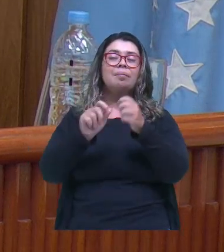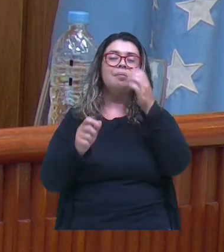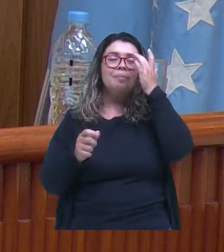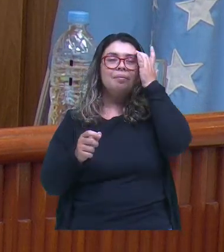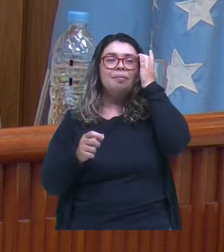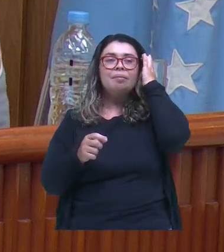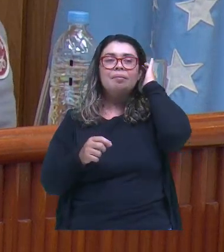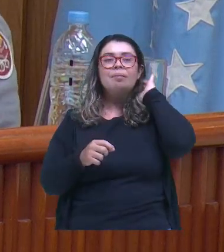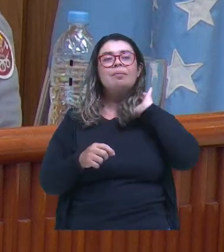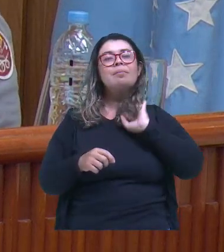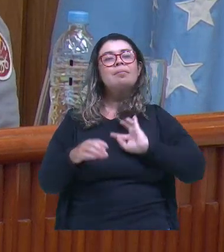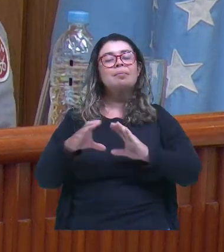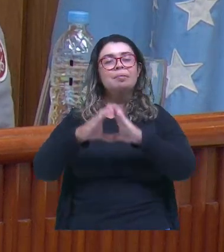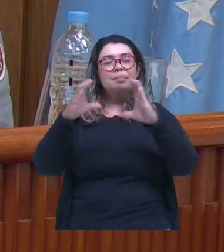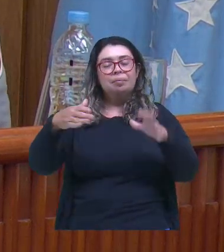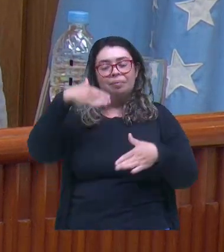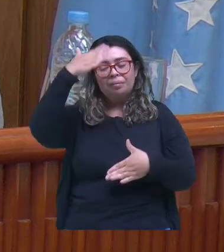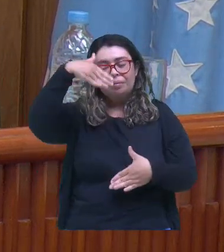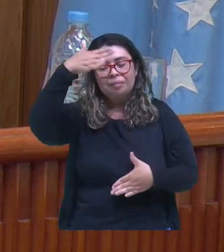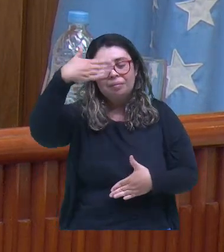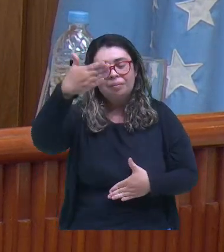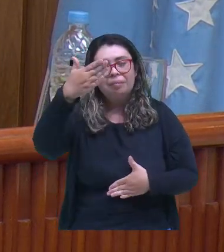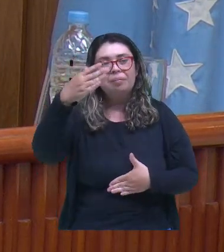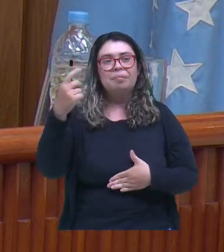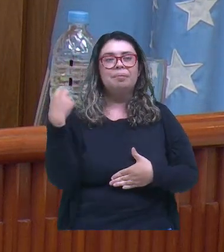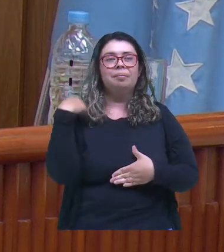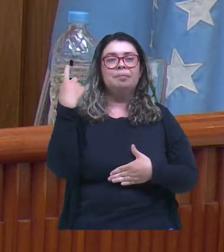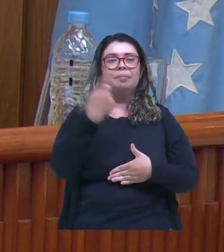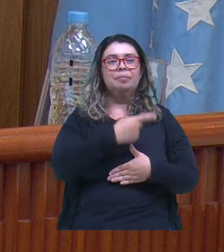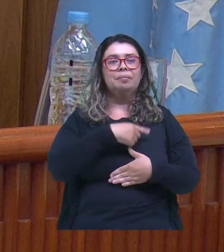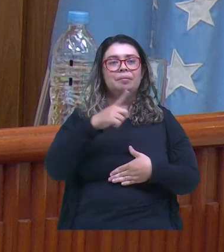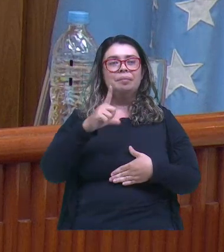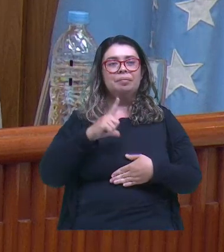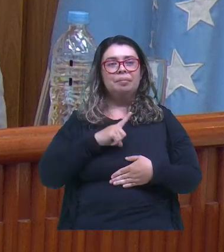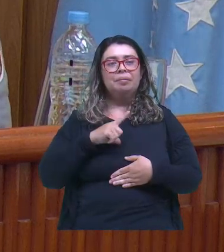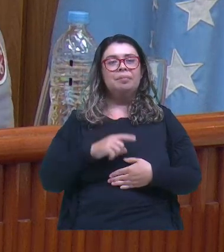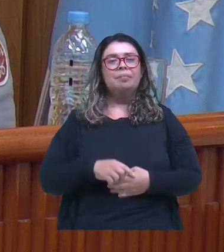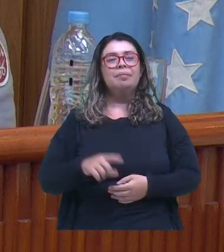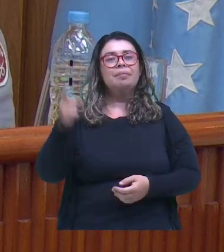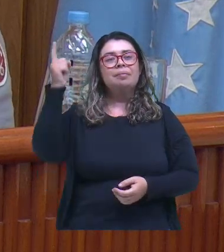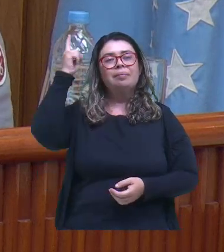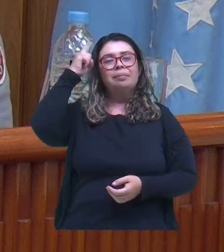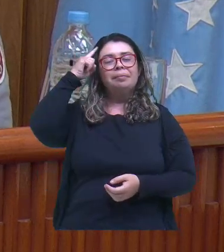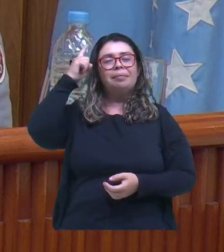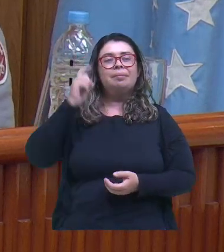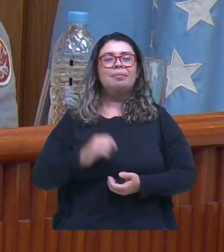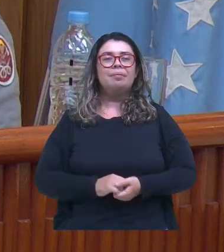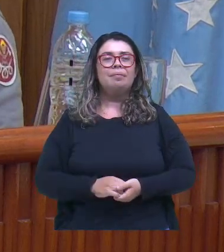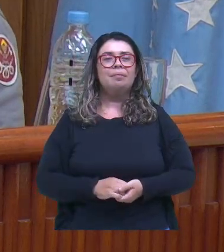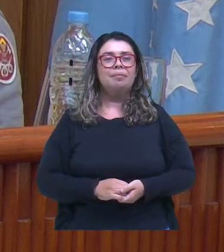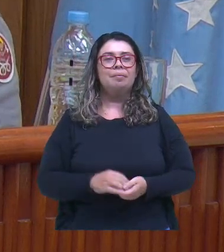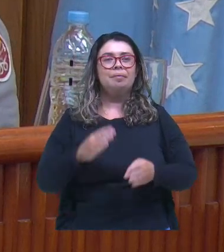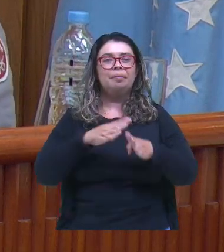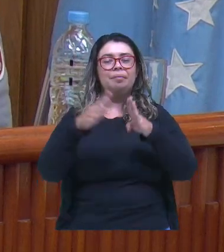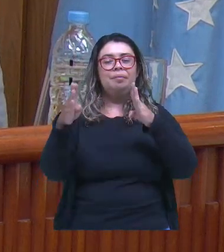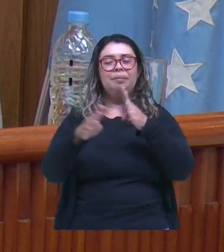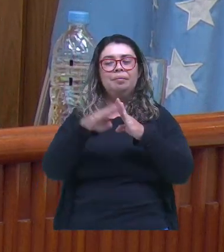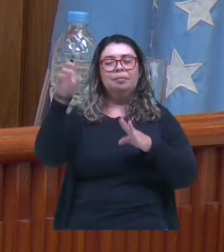Mas a maior homenagem que nós temos que ter em mente de todos os